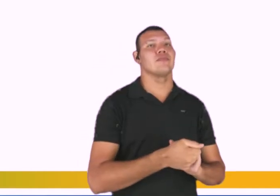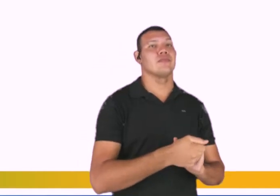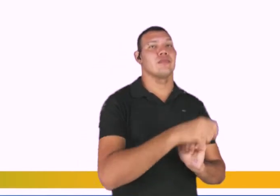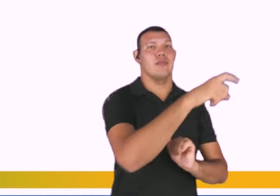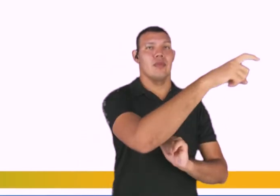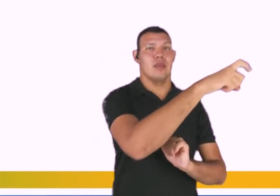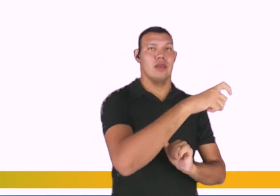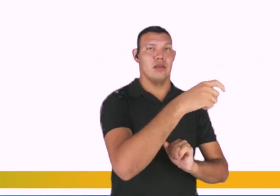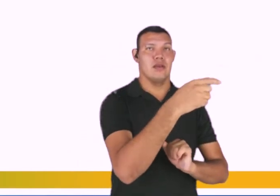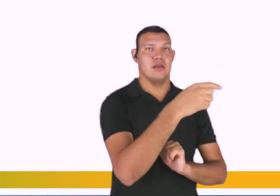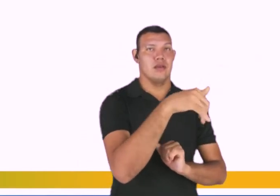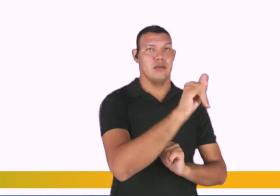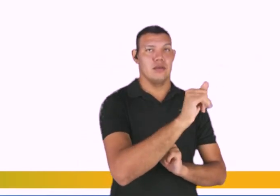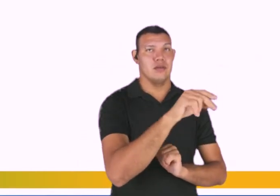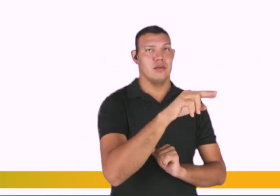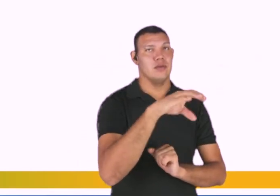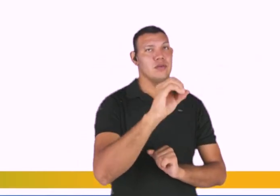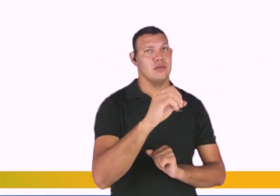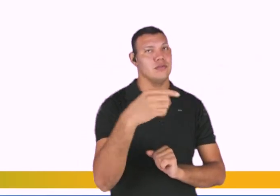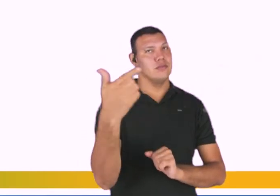x menos y igual a 0.